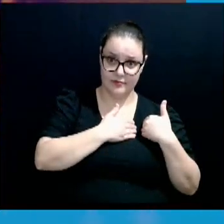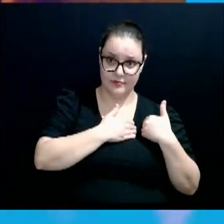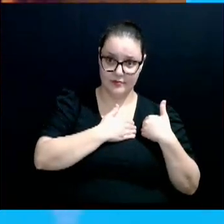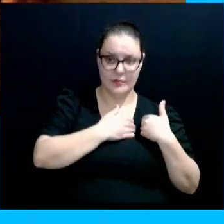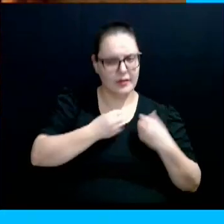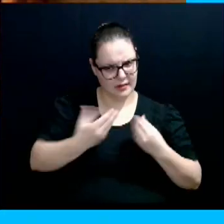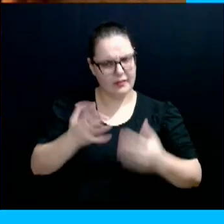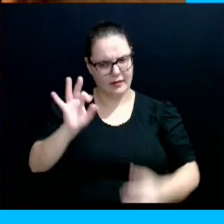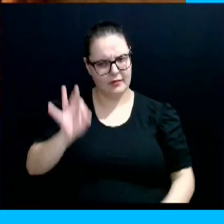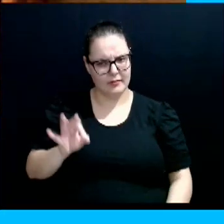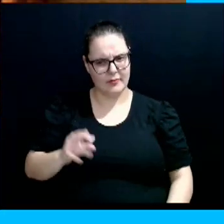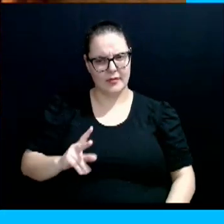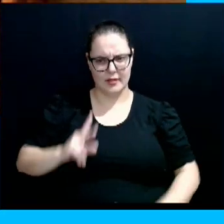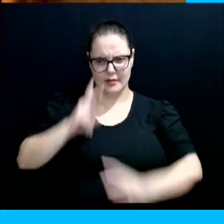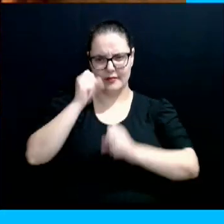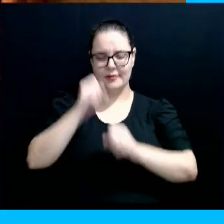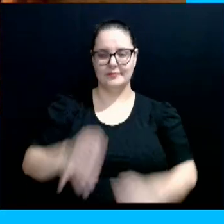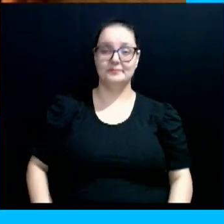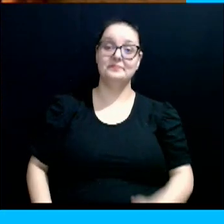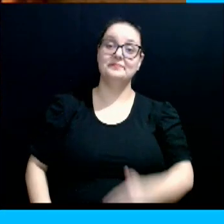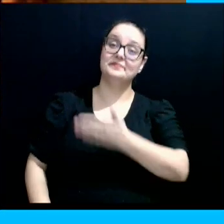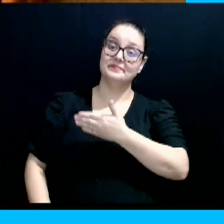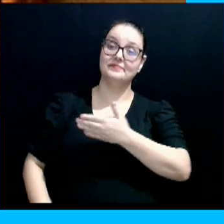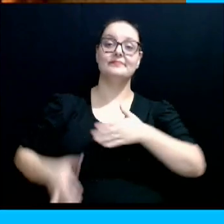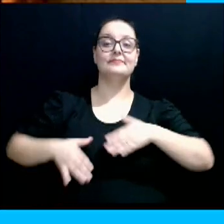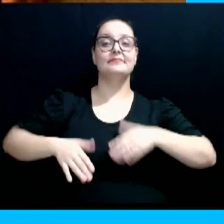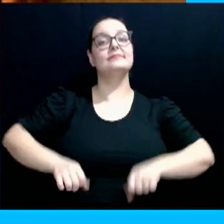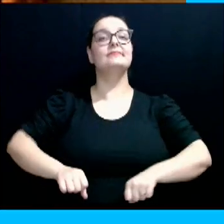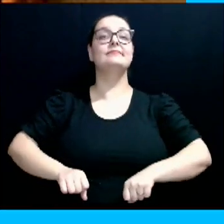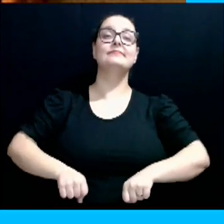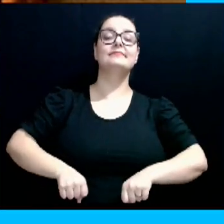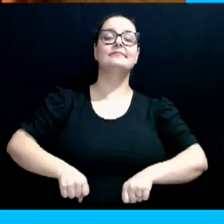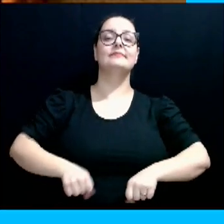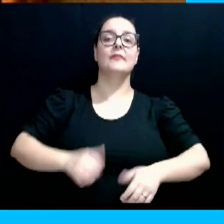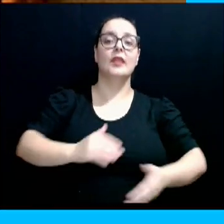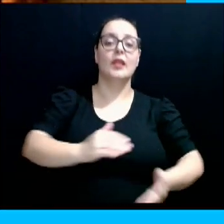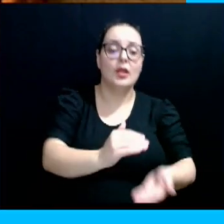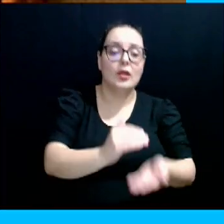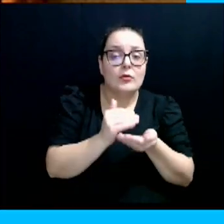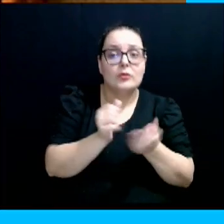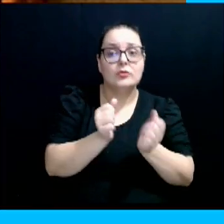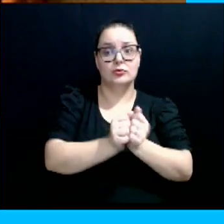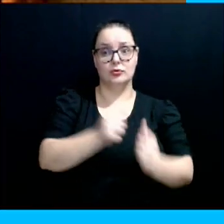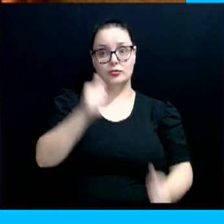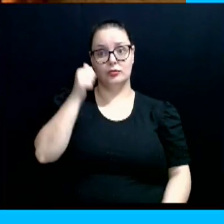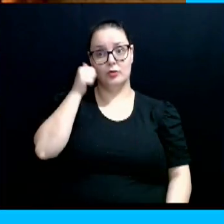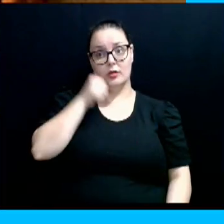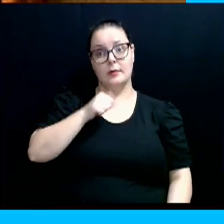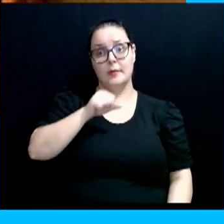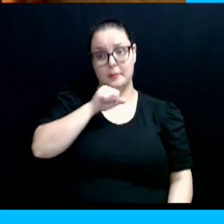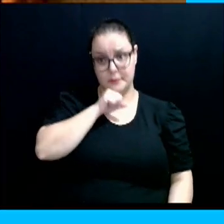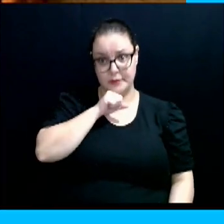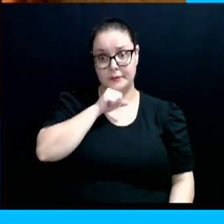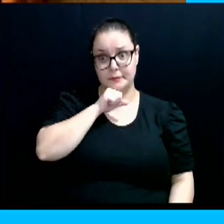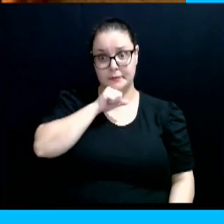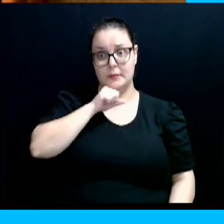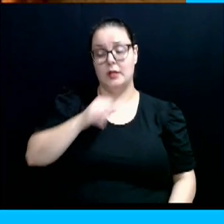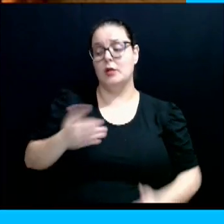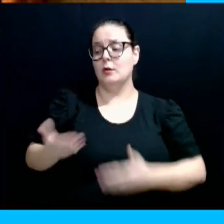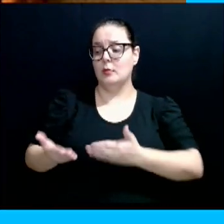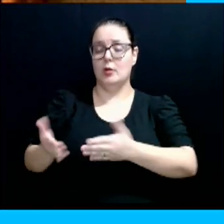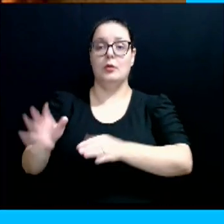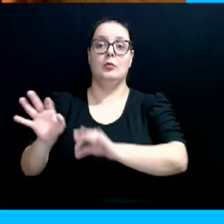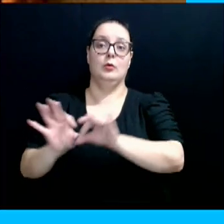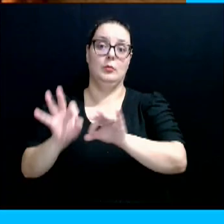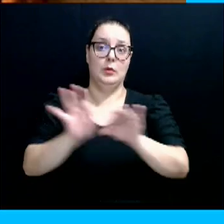guerreiro. Esse é o Léo. Ele foi resgatado filhotinho com a mãe. Léo chegou no DPBEA e passou por toda a preparação.